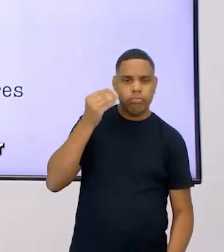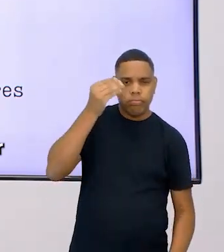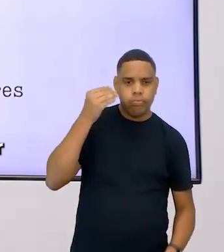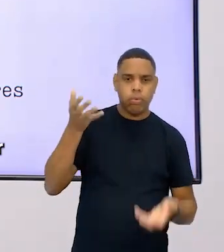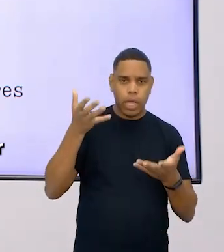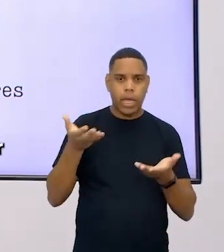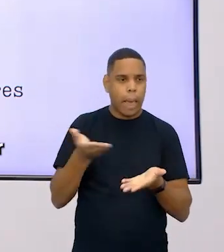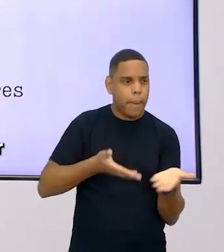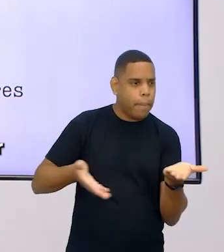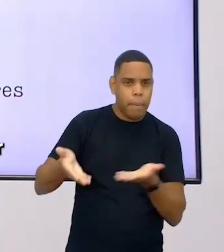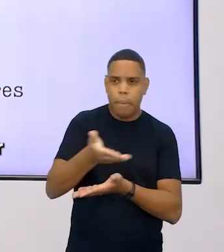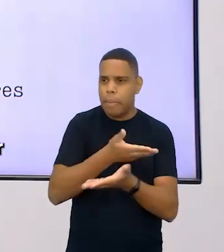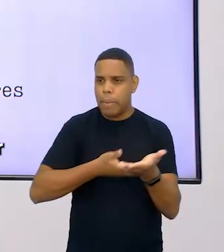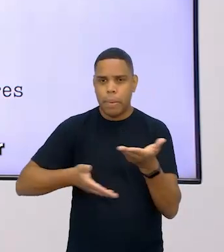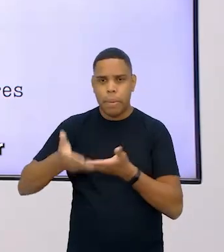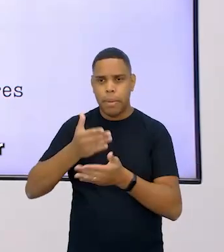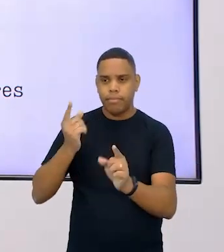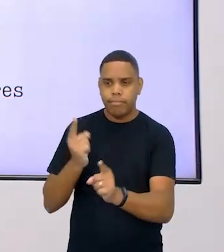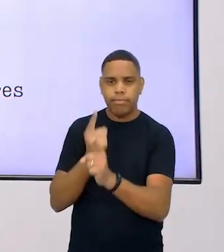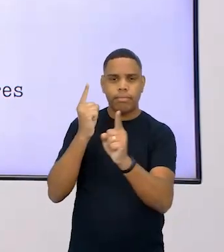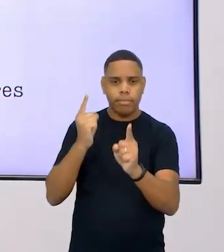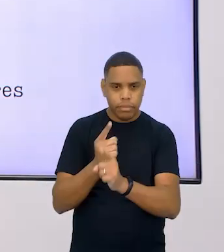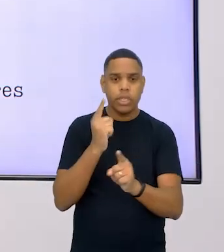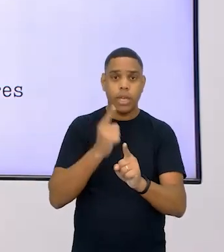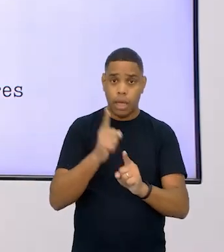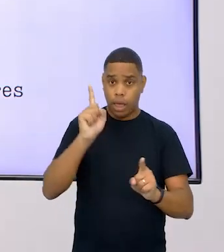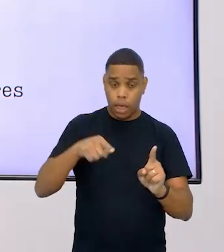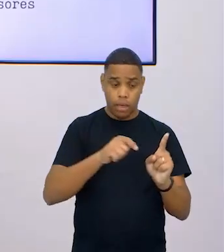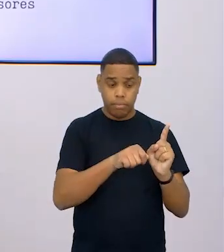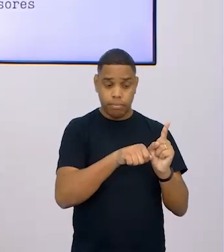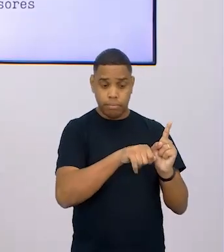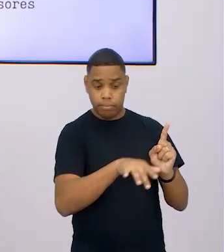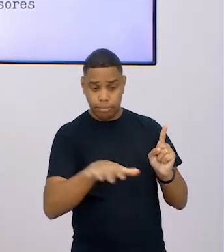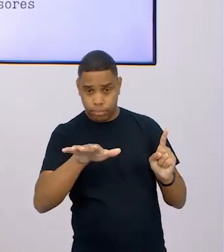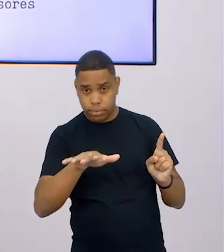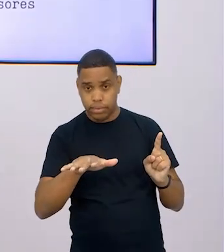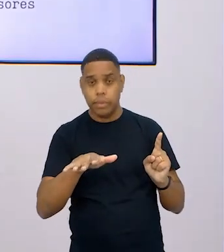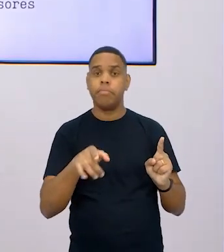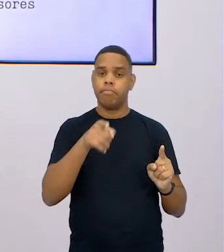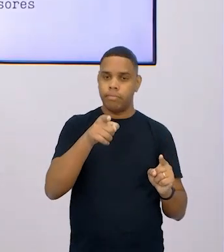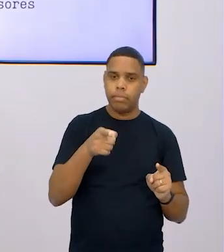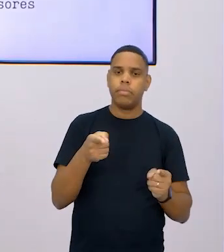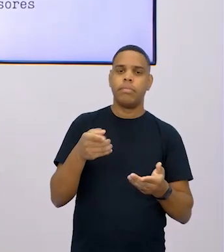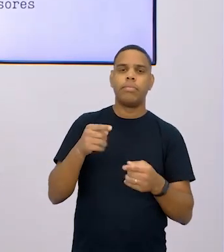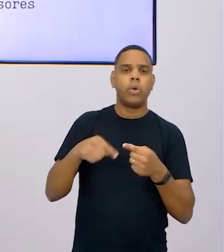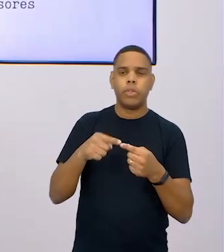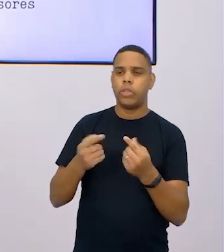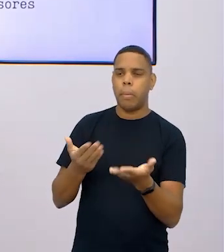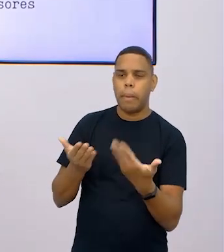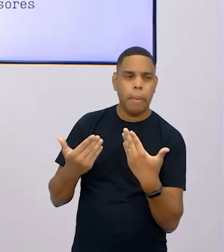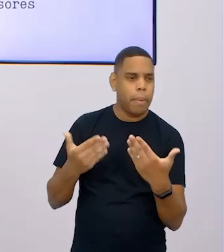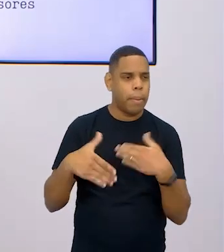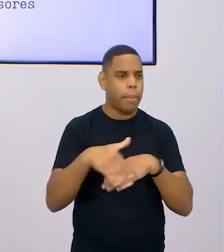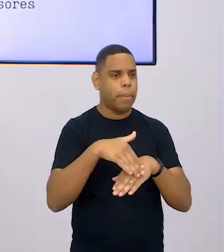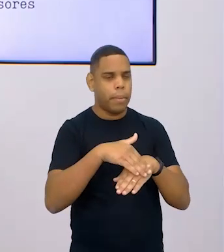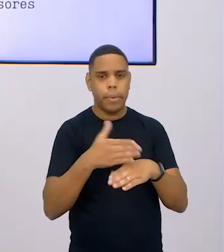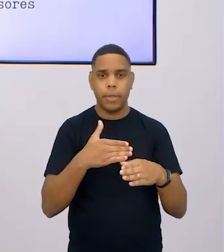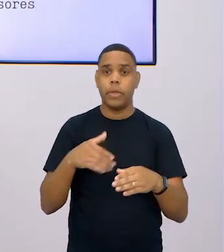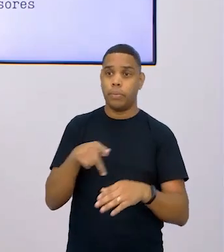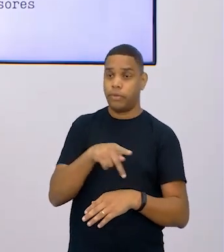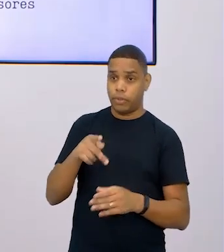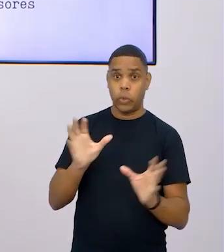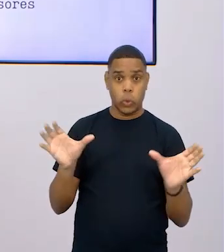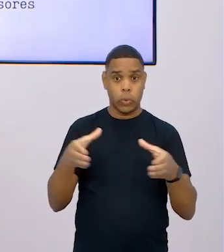os facilitadores dos encontros vão ser os multiplicadores, para você facilitar os encontros com os professores da